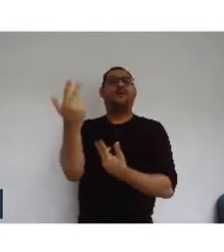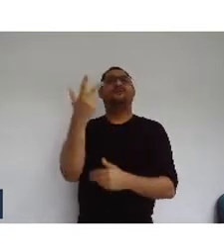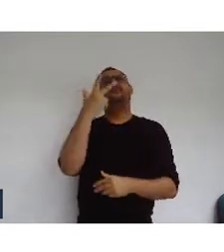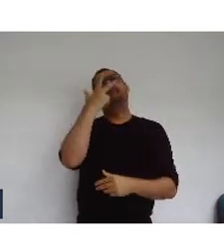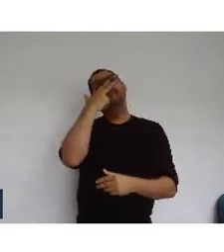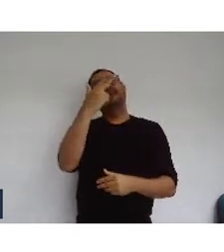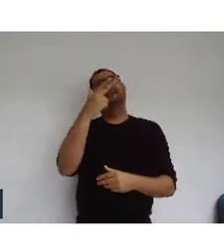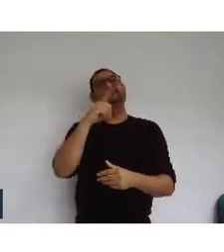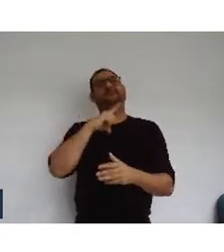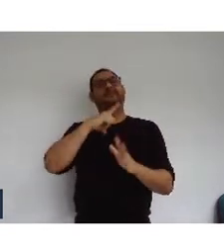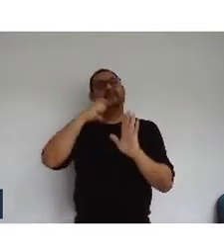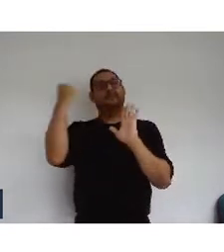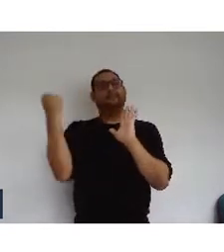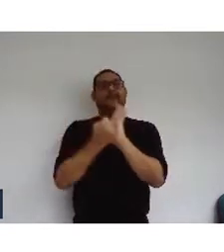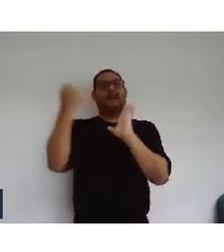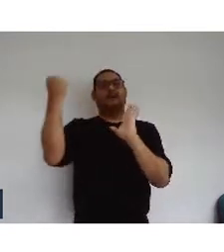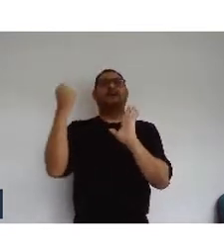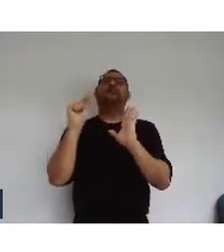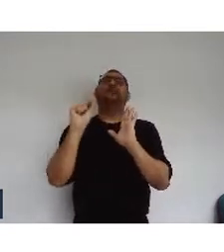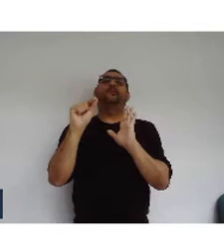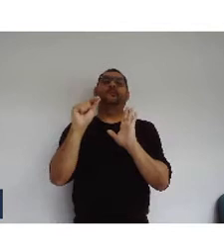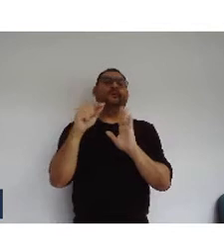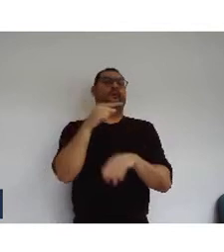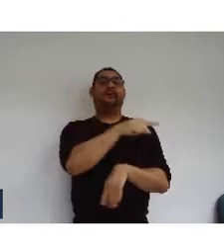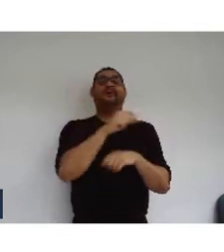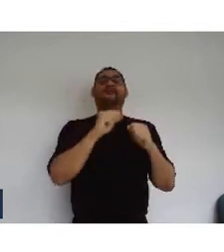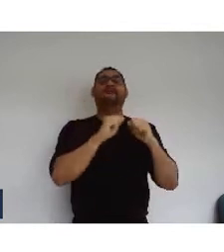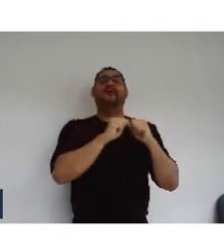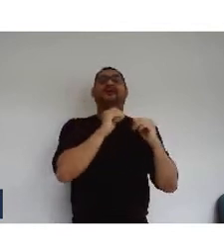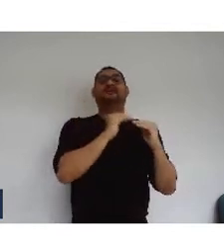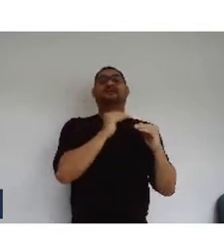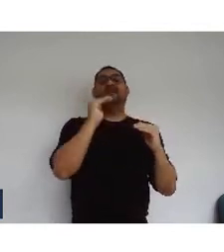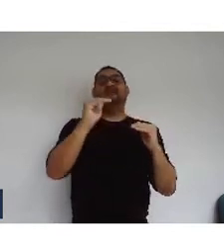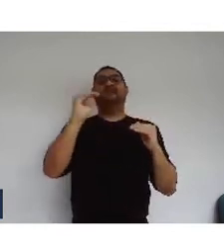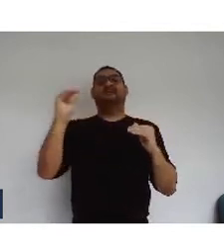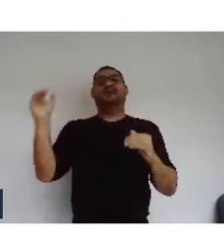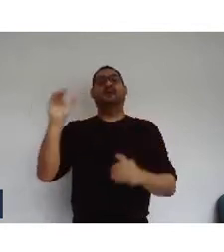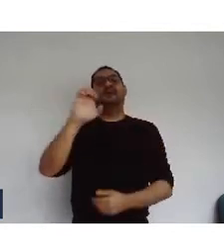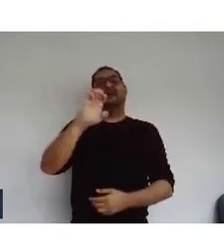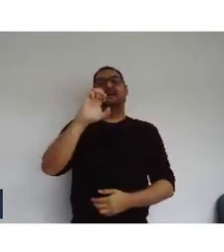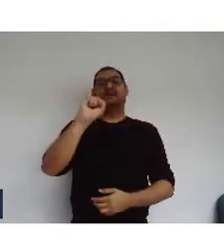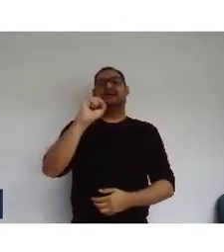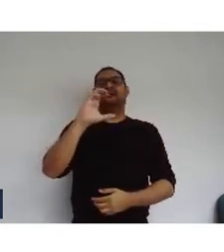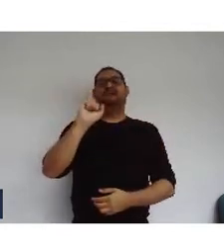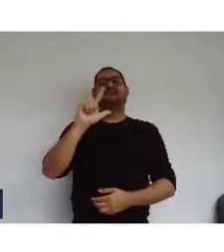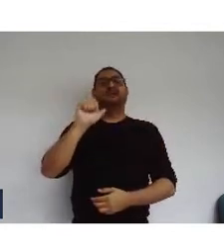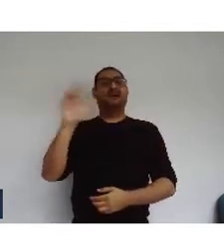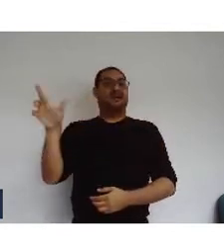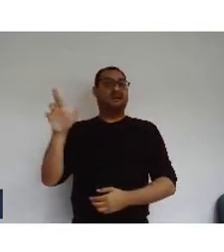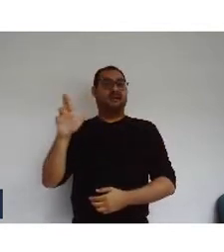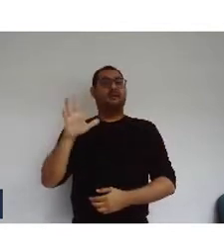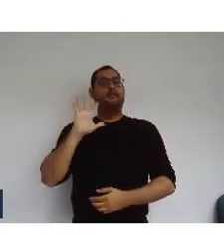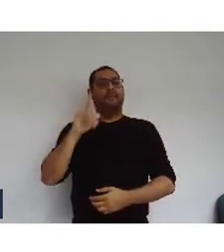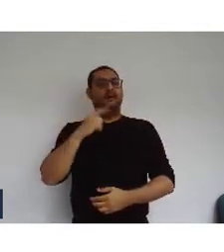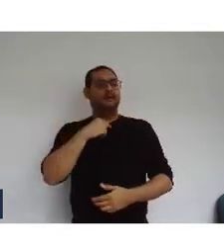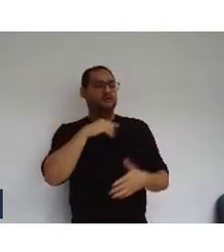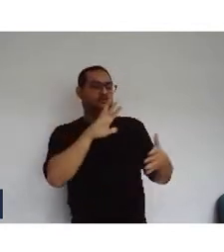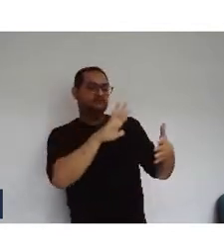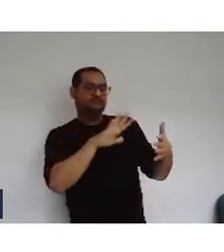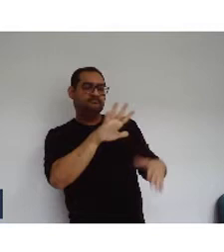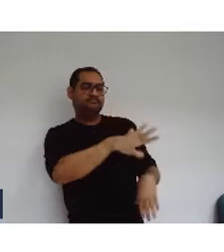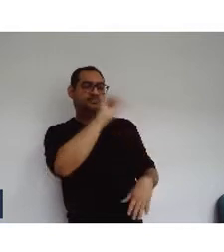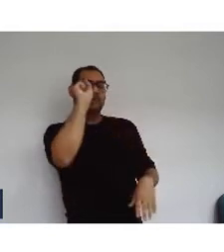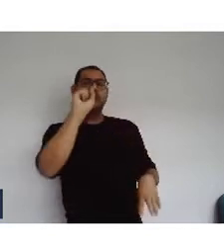aquilatado pelas projeções escalares que o João evoca. Só quando se focaliza o humano